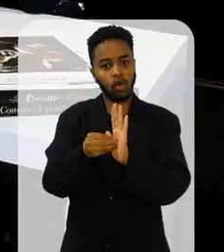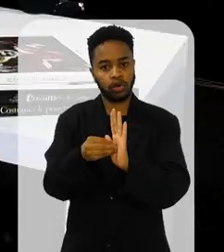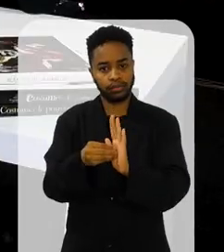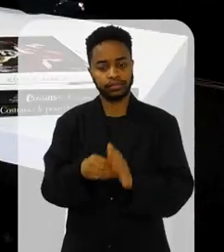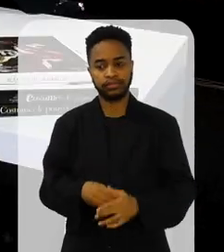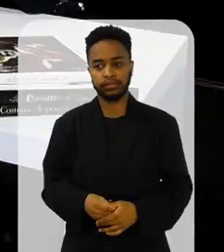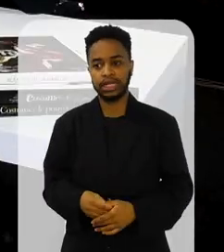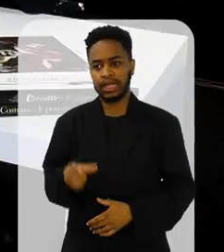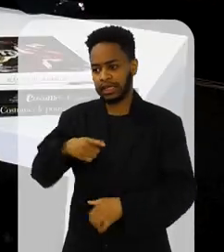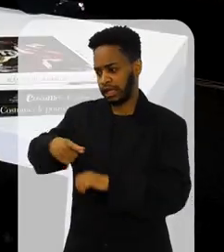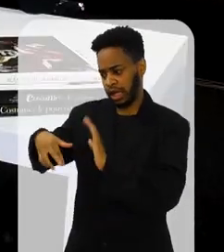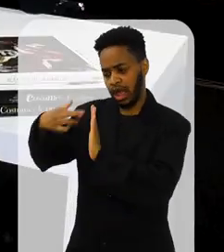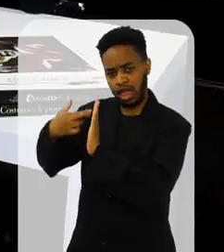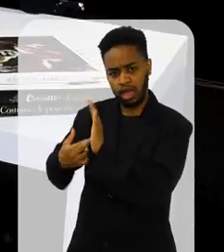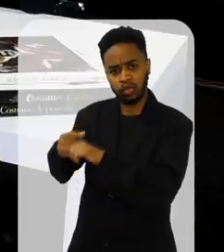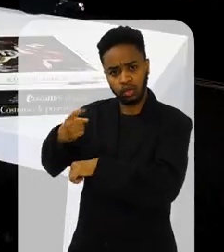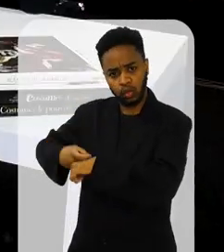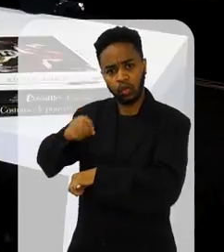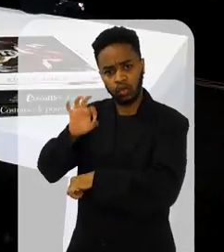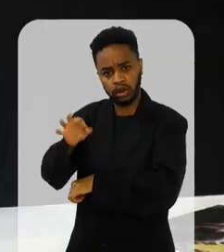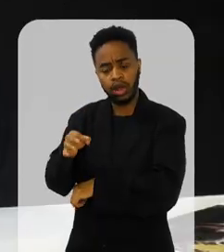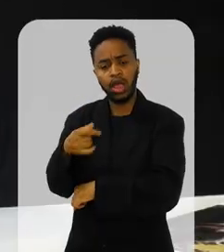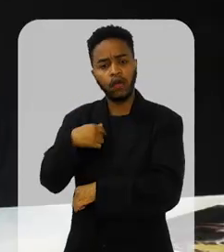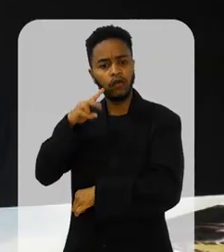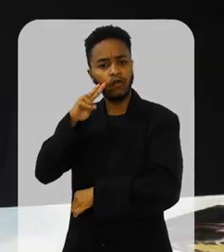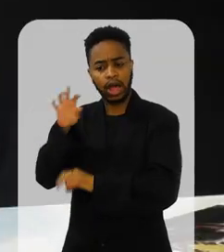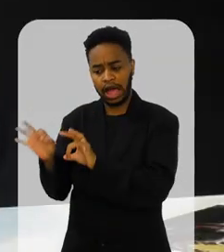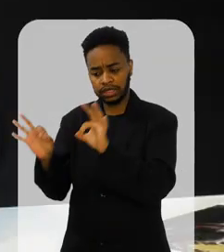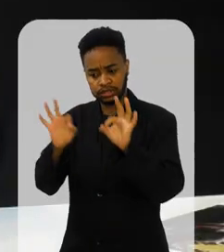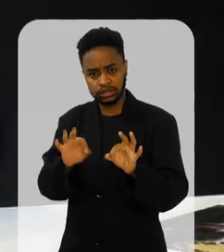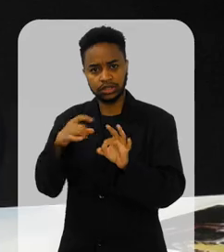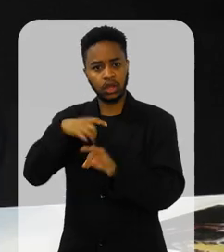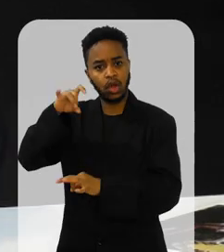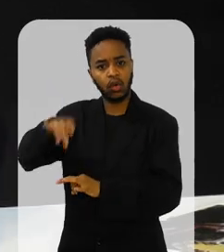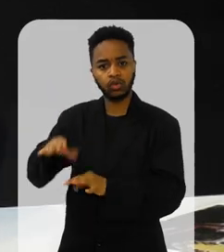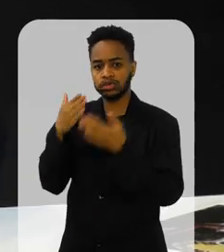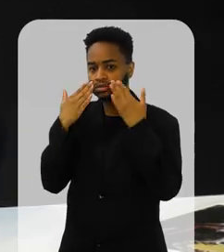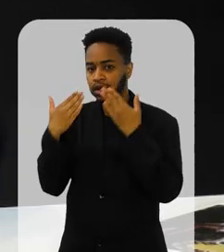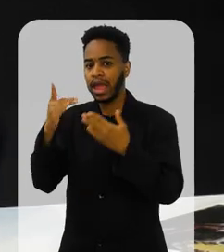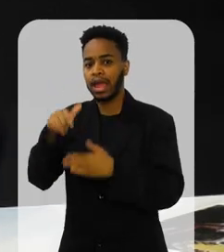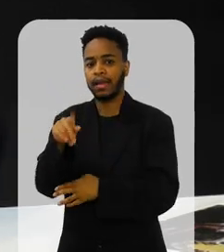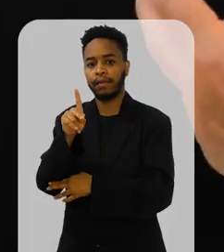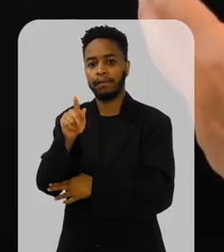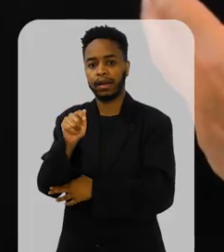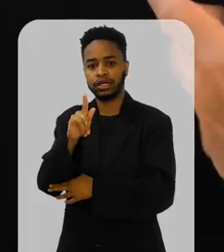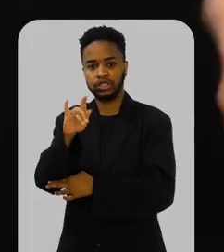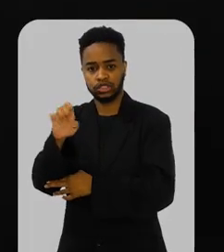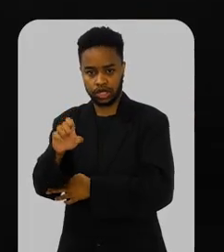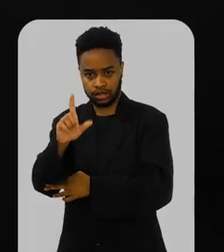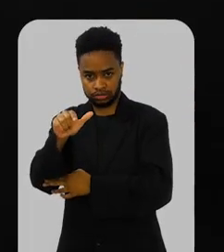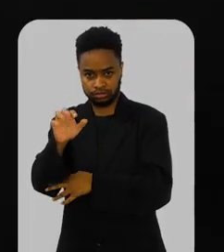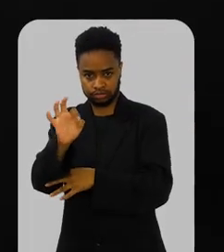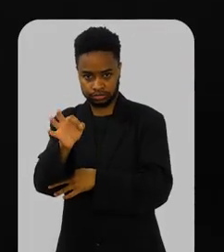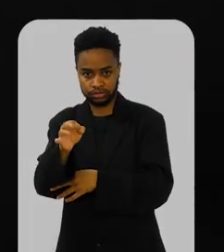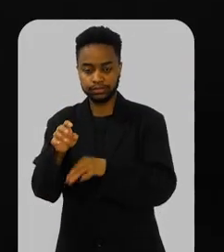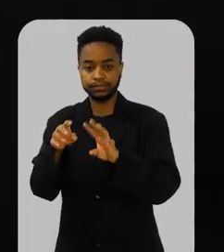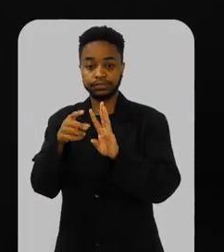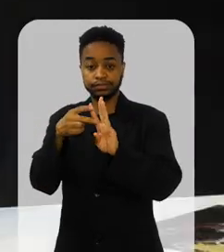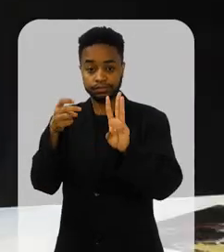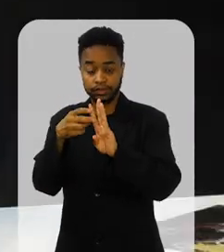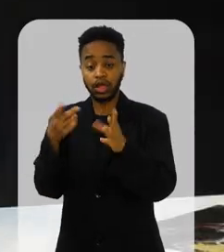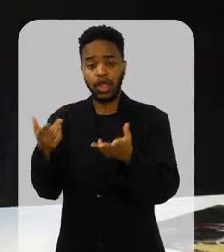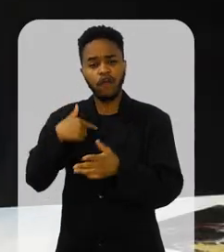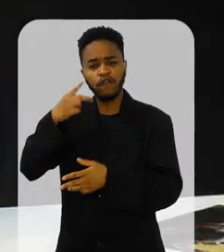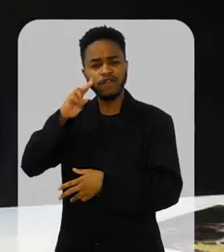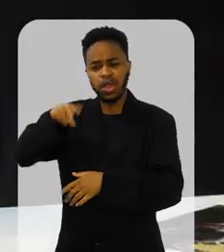cronometragem, que eu estava assistindo dessa vez, e a última apresentação é do pajé, né? É, uma das últimas. É das últimas, né? E aí eu